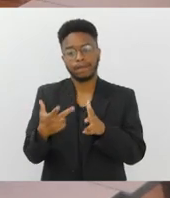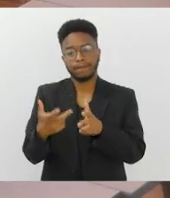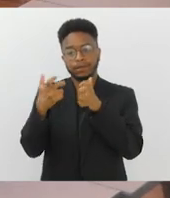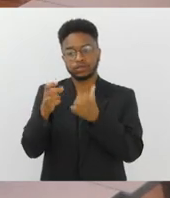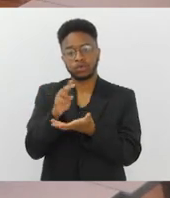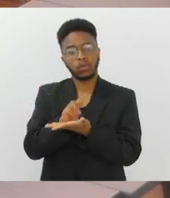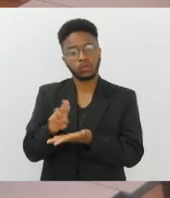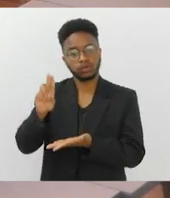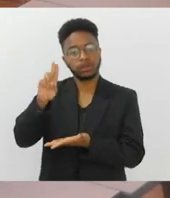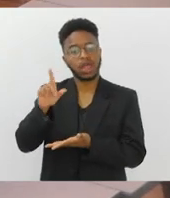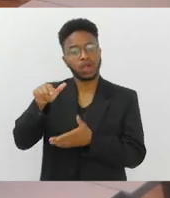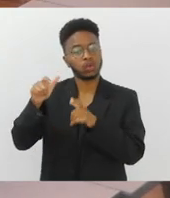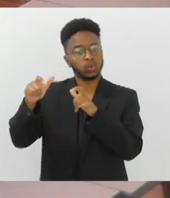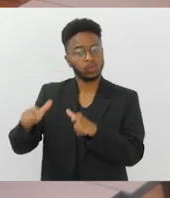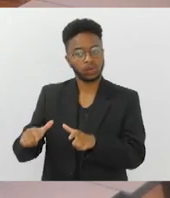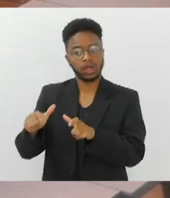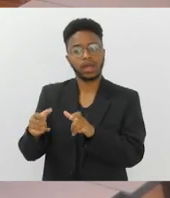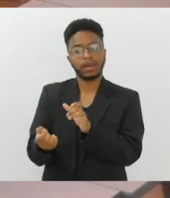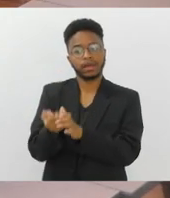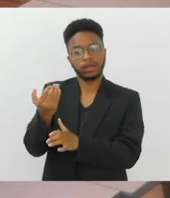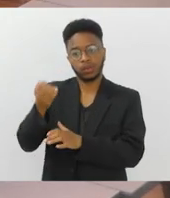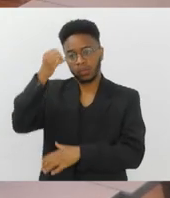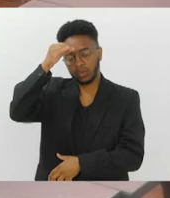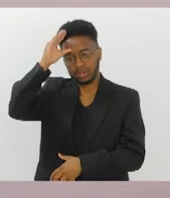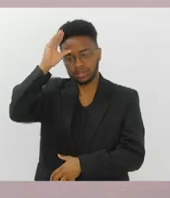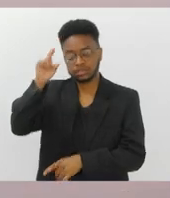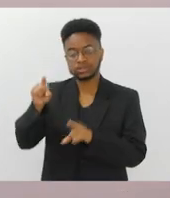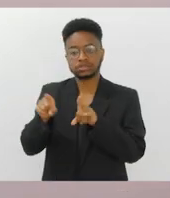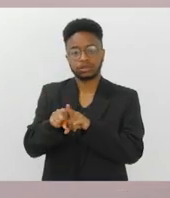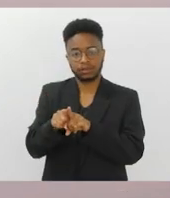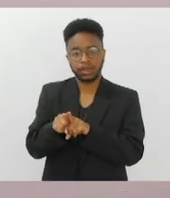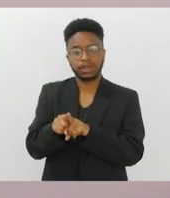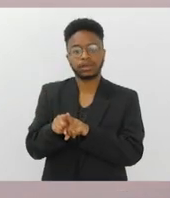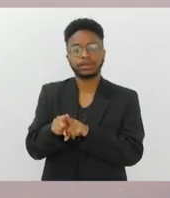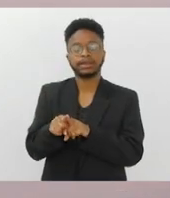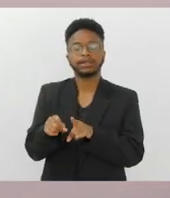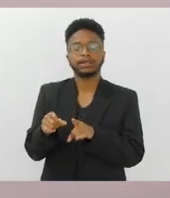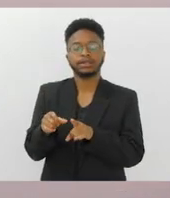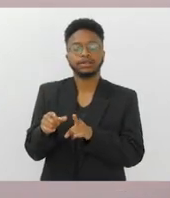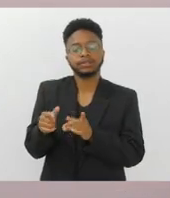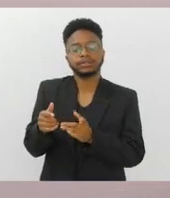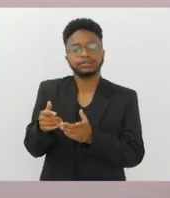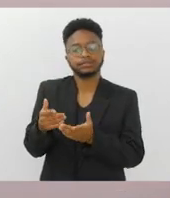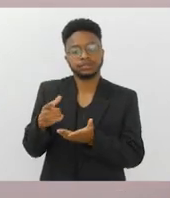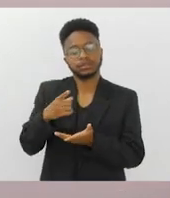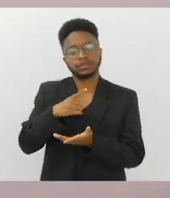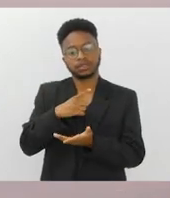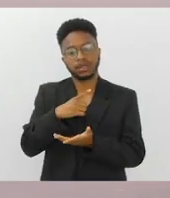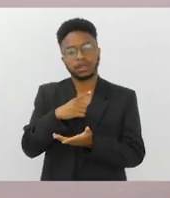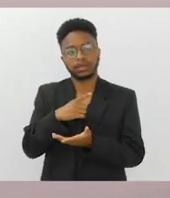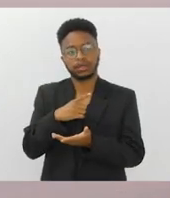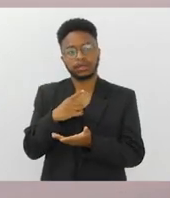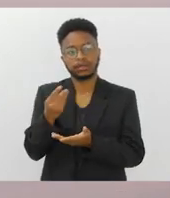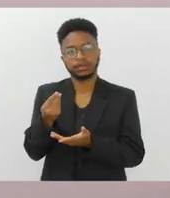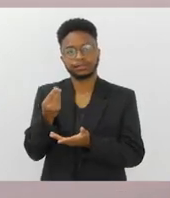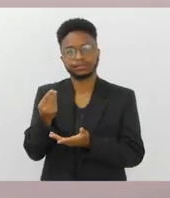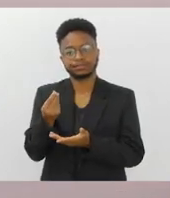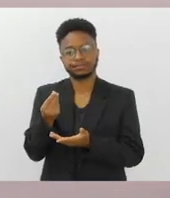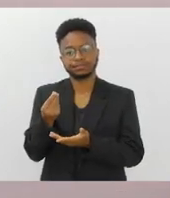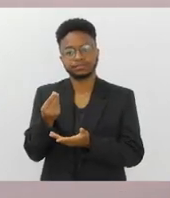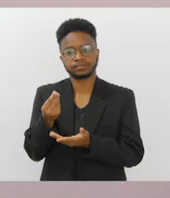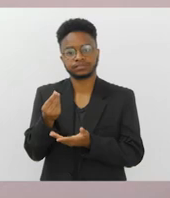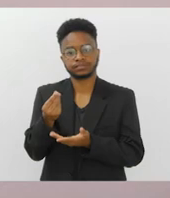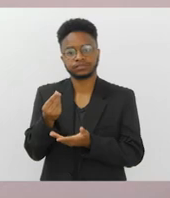espaço de produção de conhecimento e de saber, se ocupando também com as suas, nas